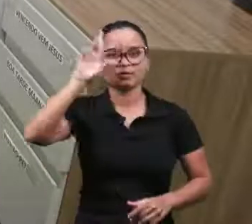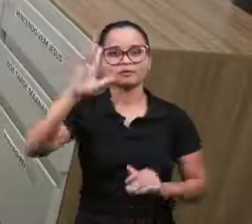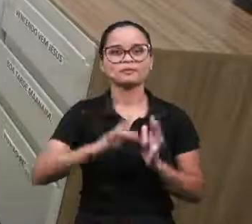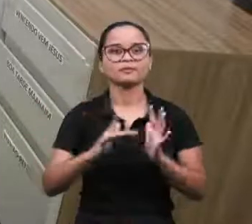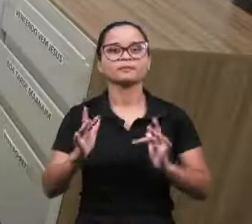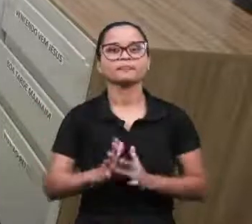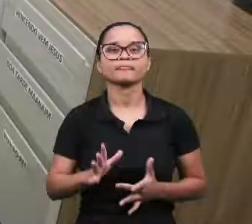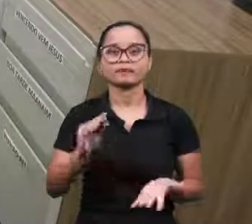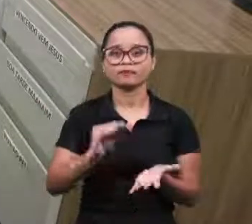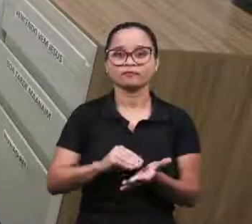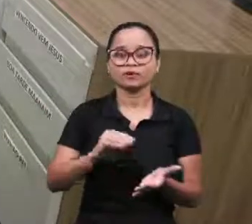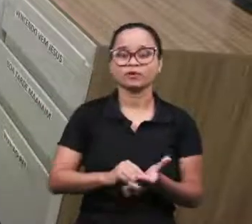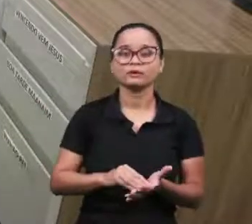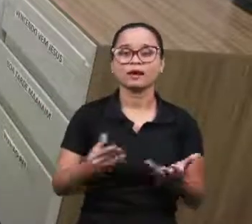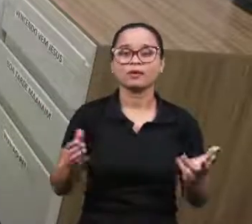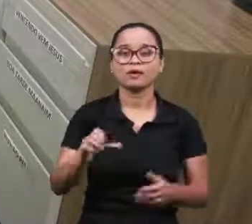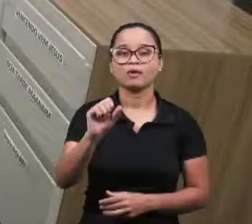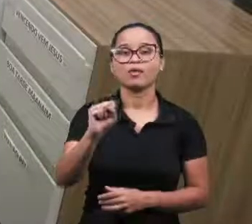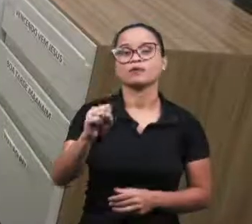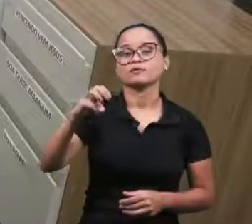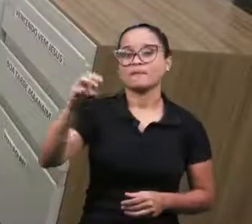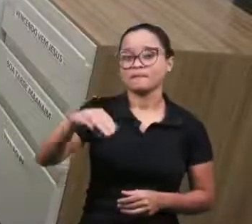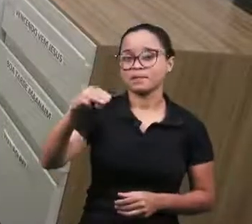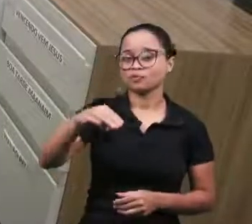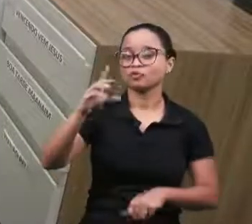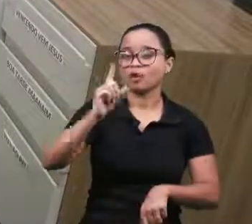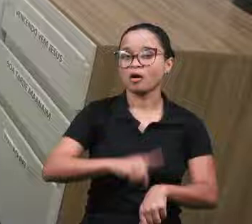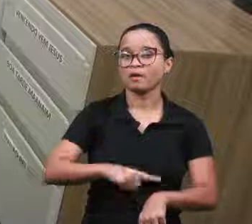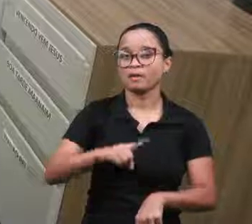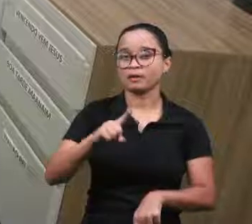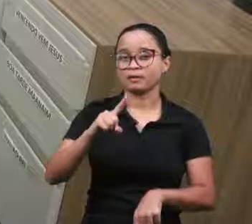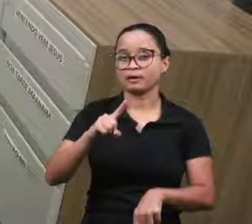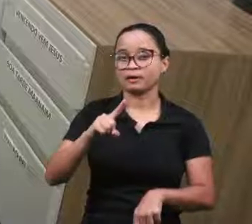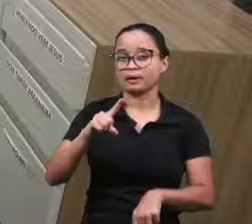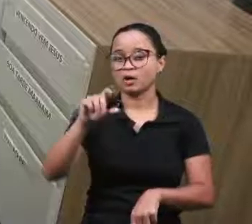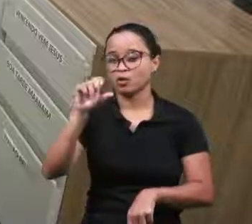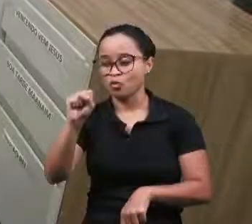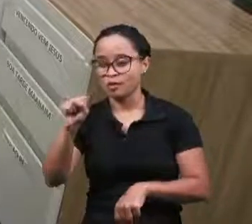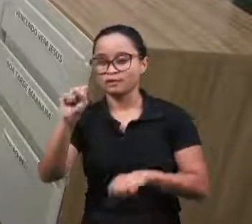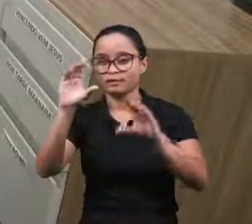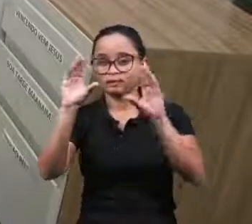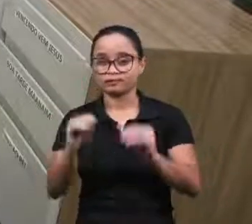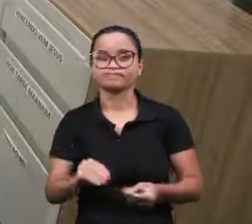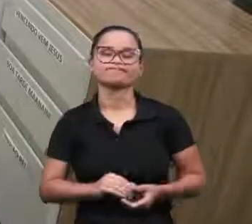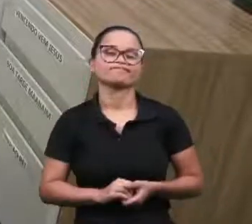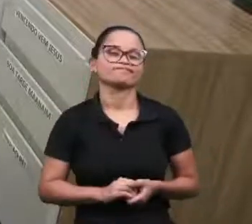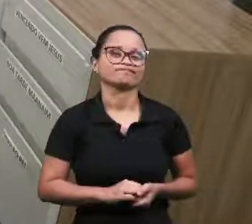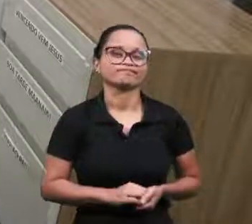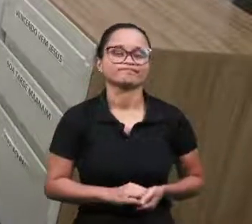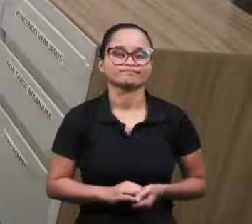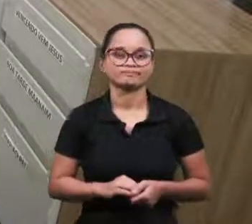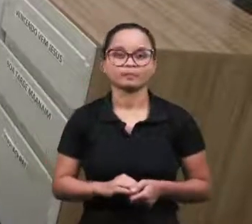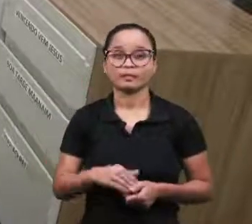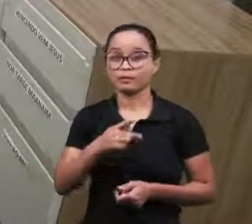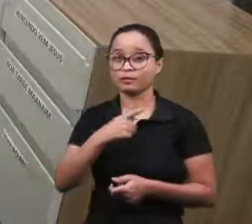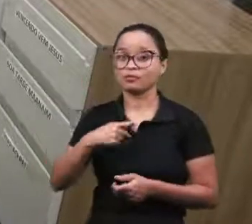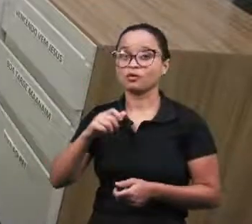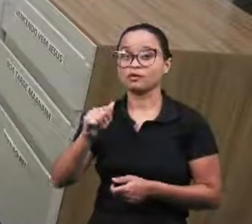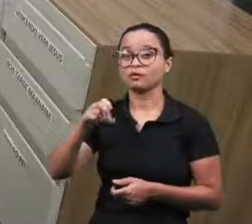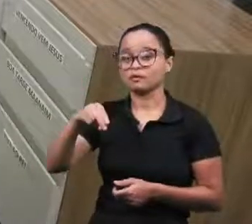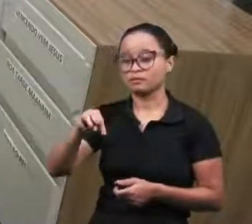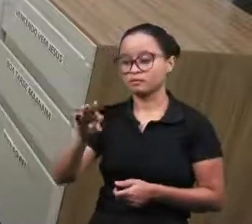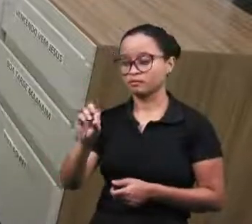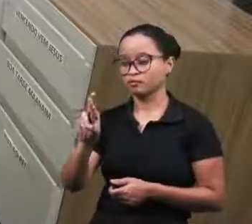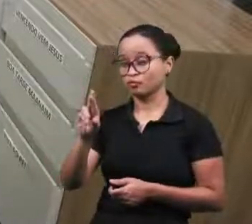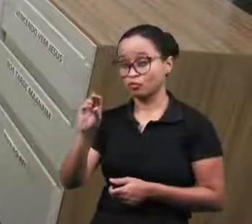Faltando agora 8 minutos para as 8 horas da noite. Pastor Antônio Carlos Rodrigues de Oliveira, nós queremos agradecer a presença